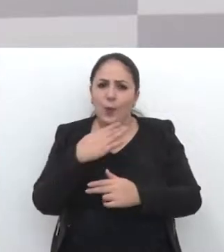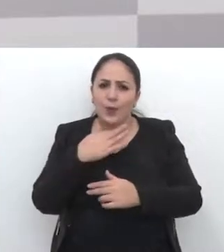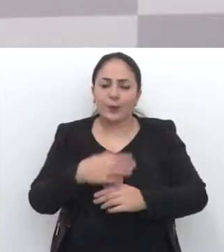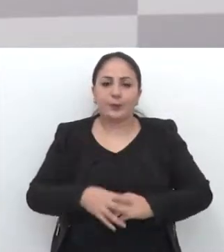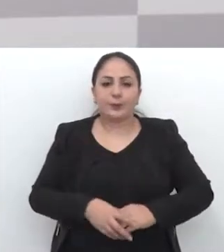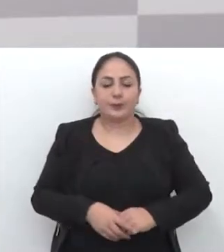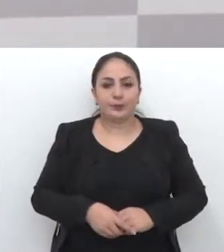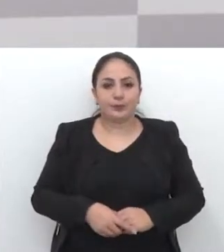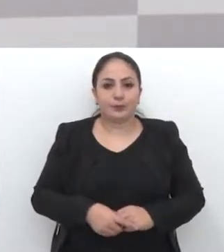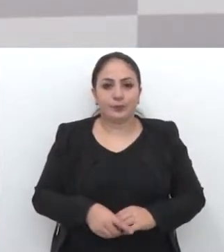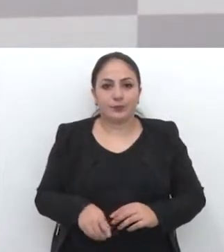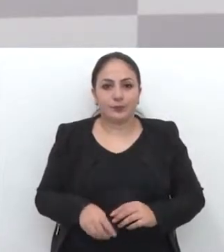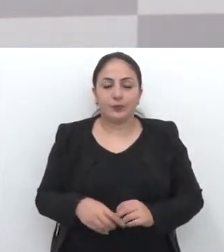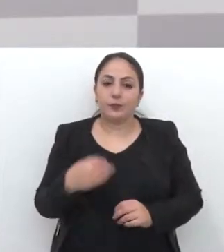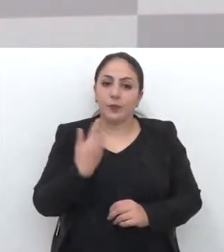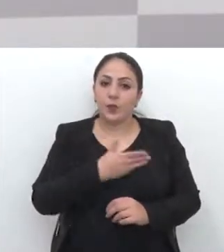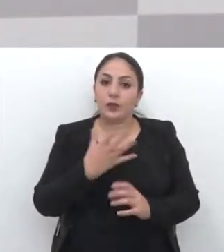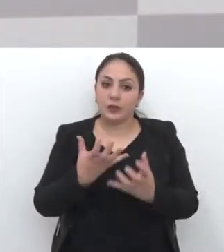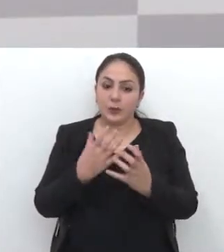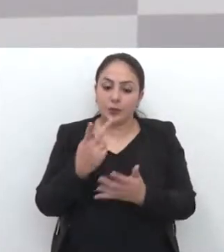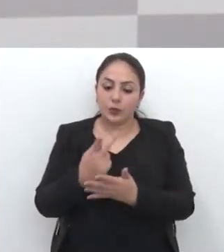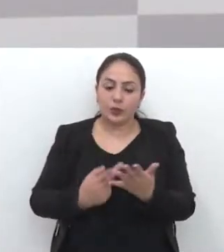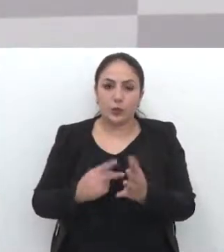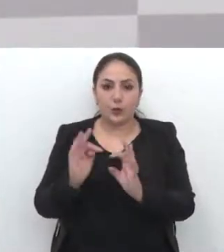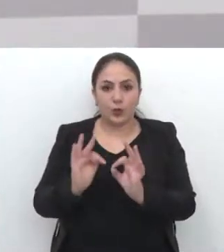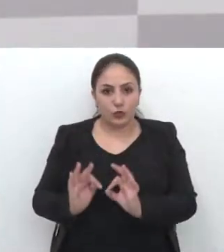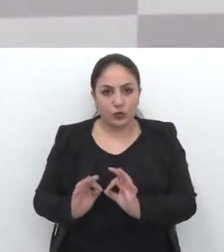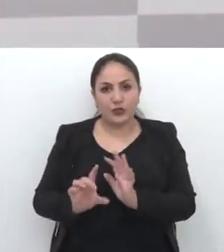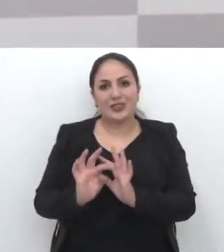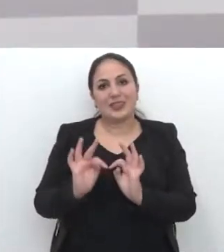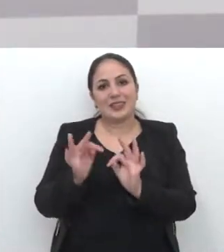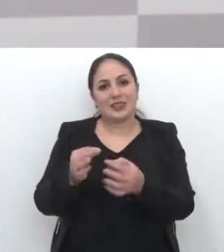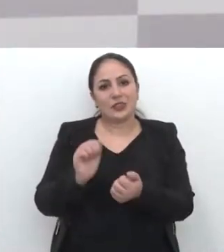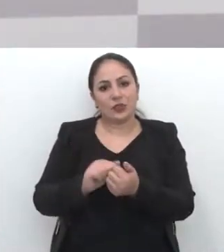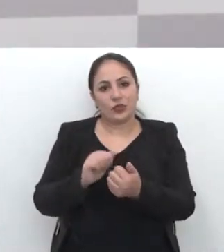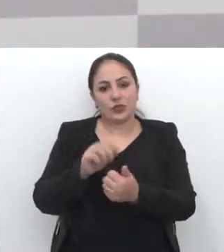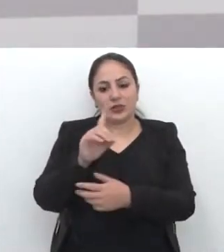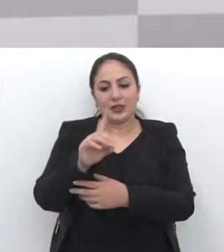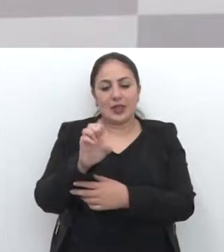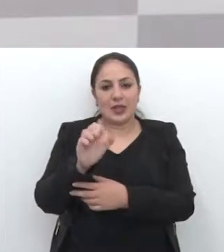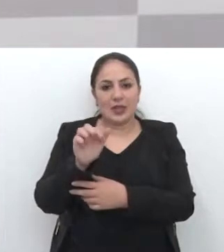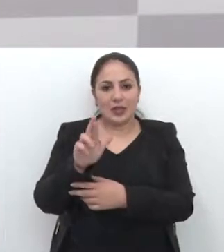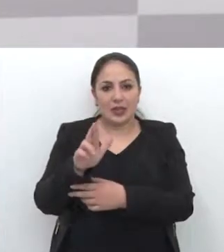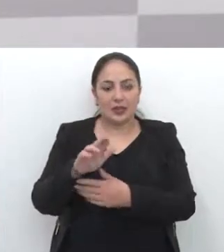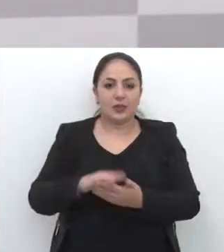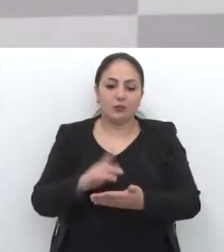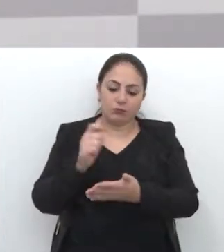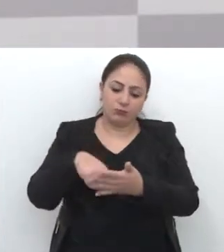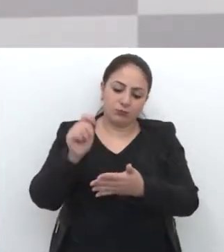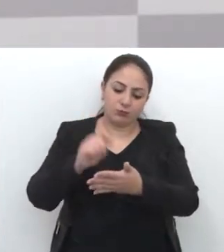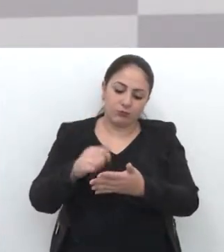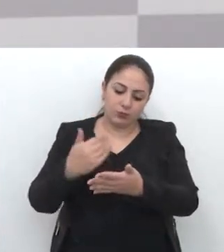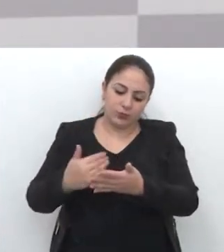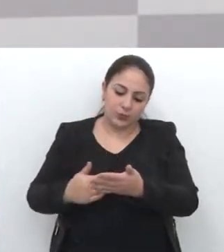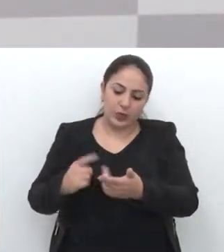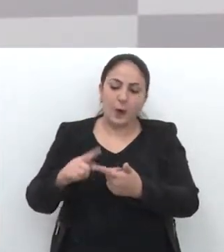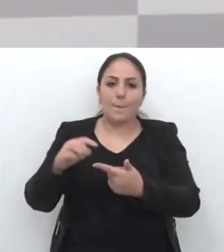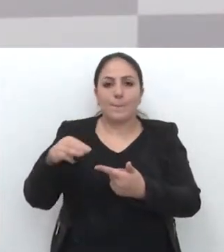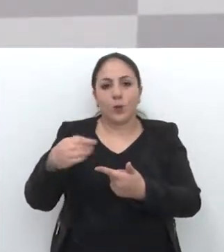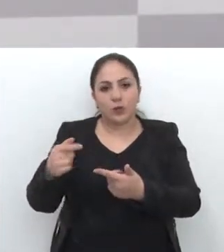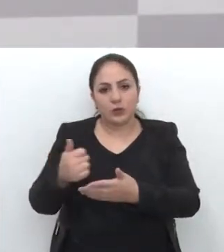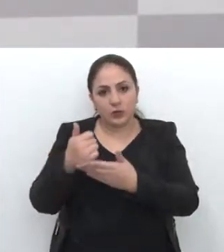nesse prazo de 15 dias, então, é protocolar um projeto técnico lá no DAIR, com o abaixo-assinado, com a moção dos